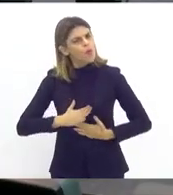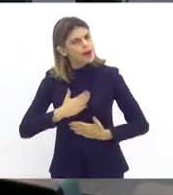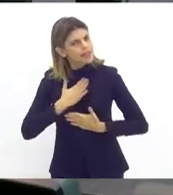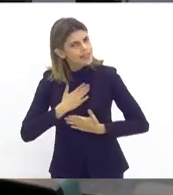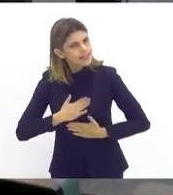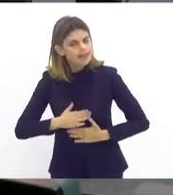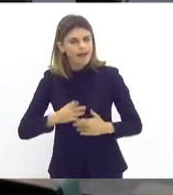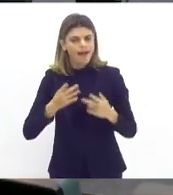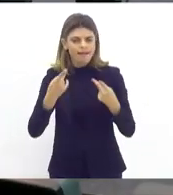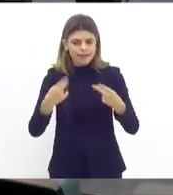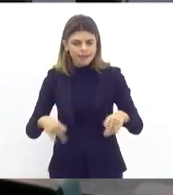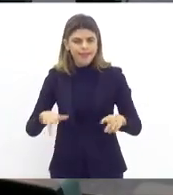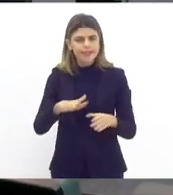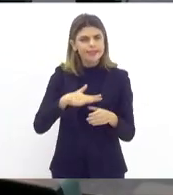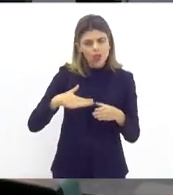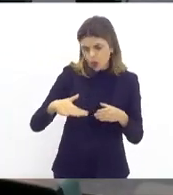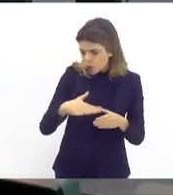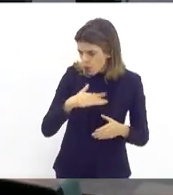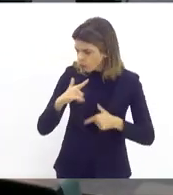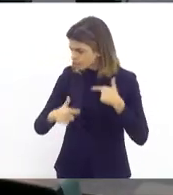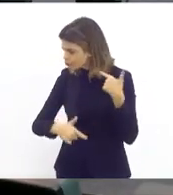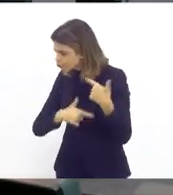esse setor, que é